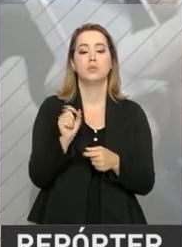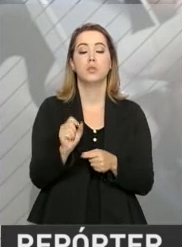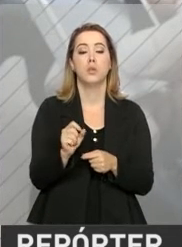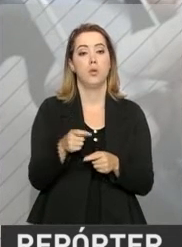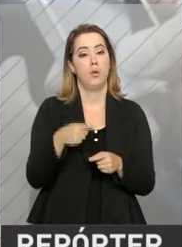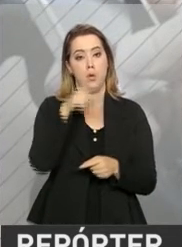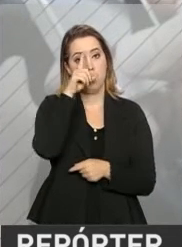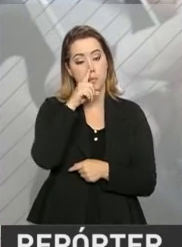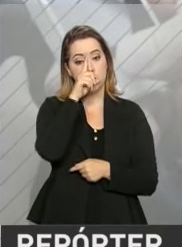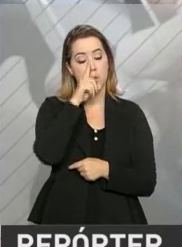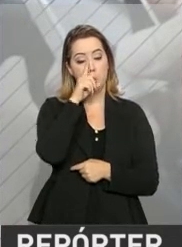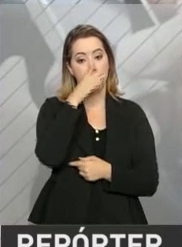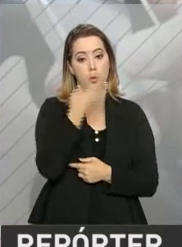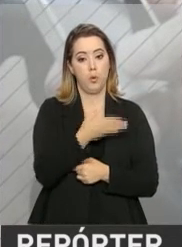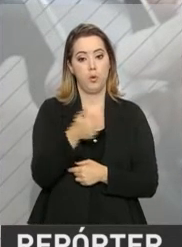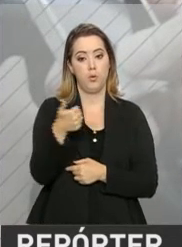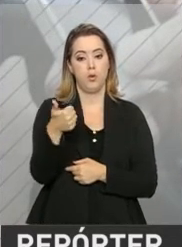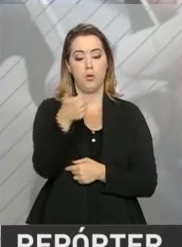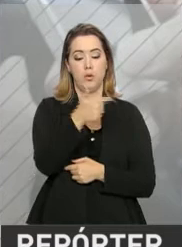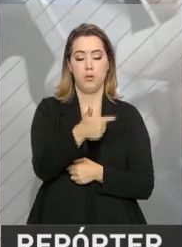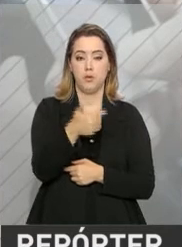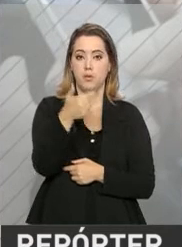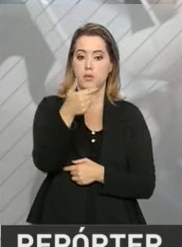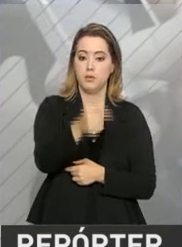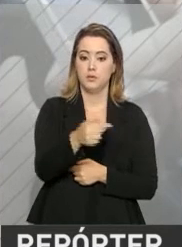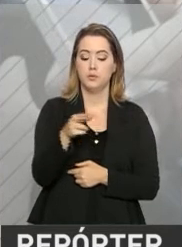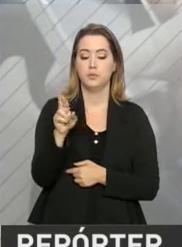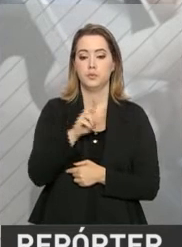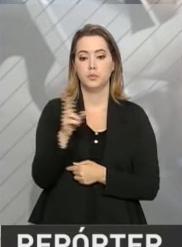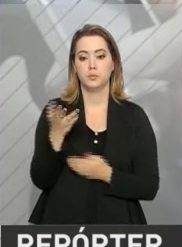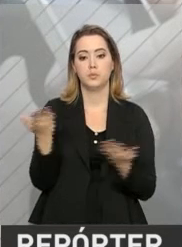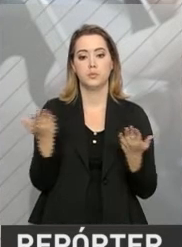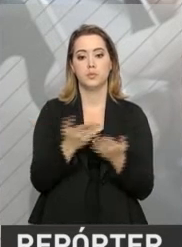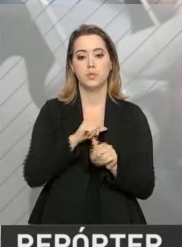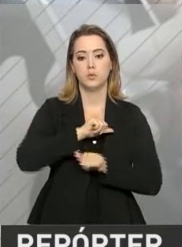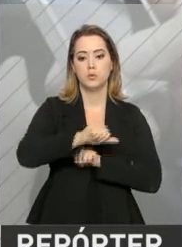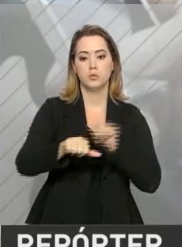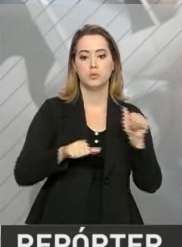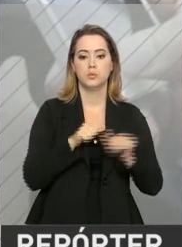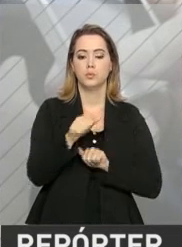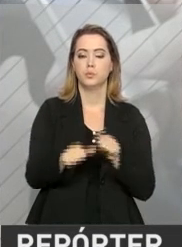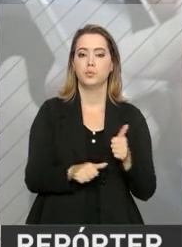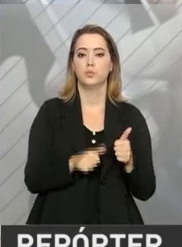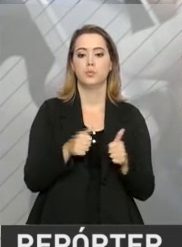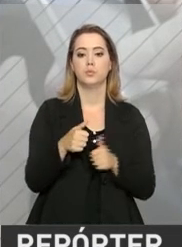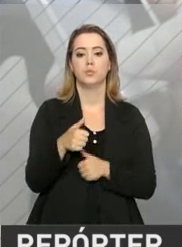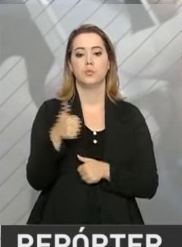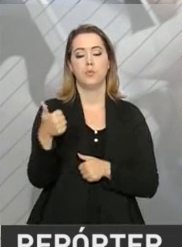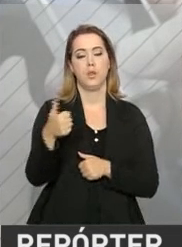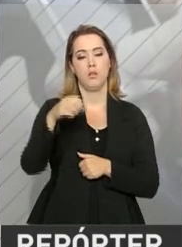antes eram no valor de R$ 127,69, vão ser reajustadas para